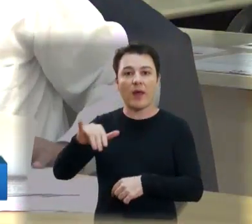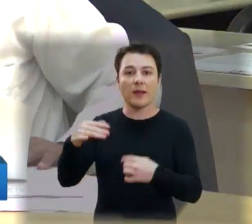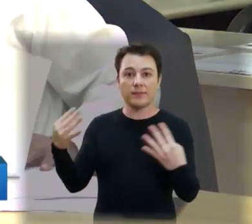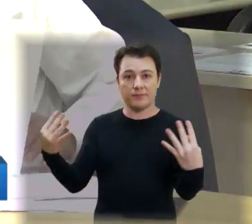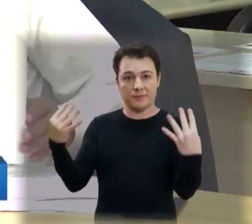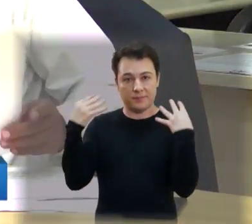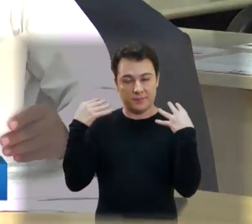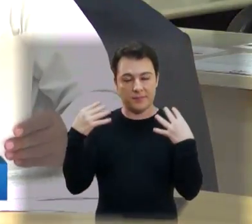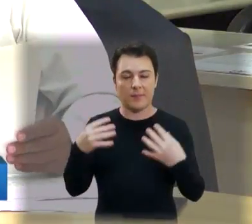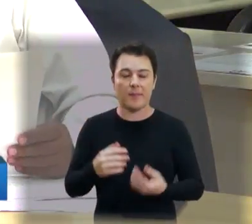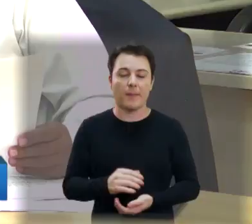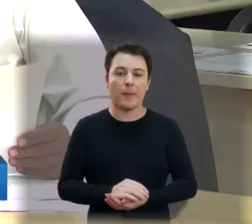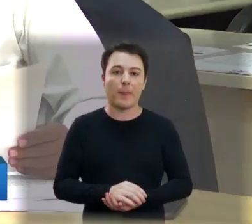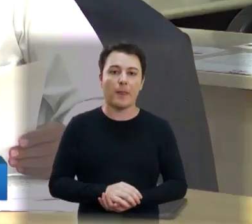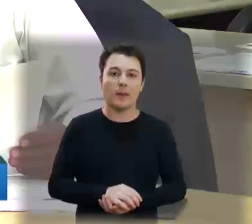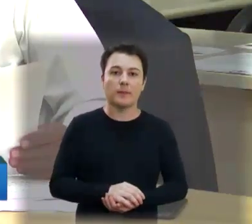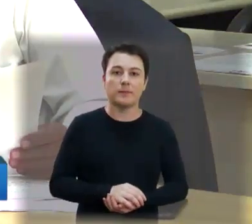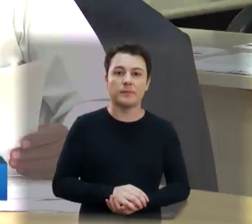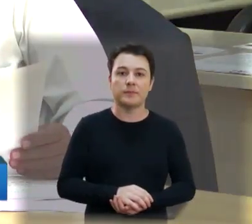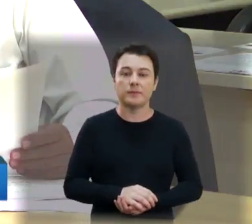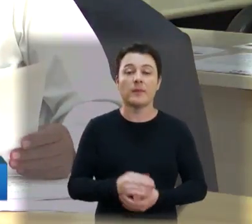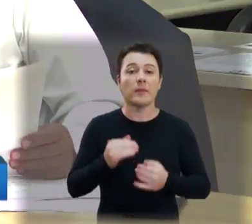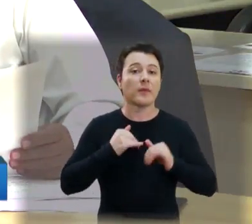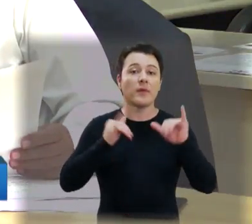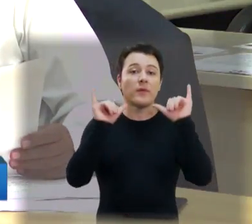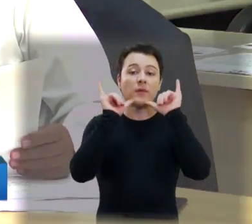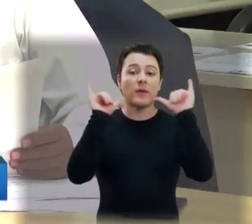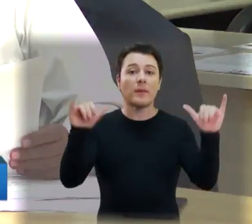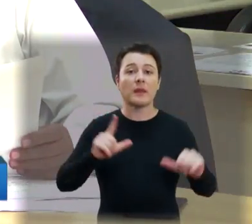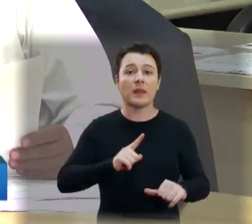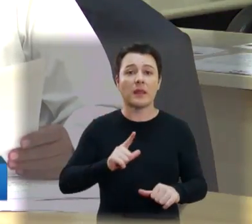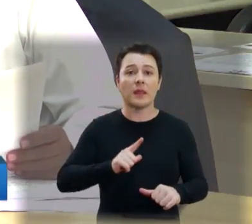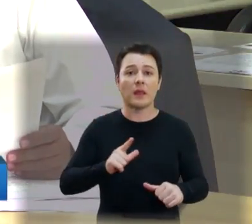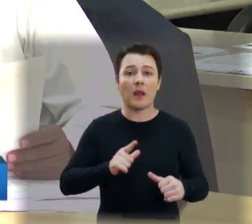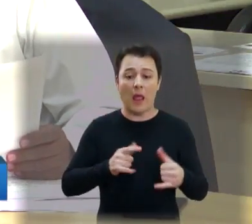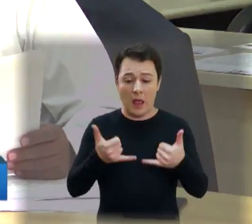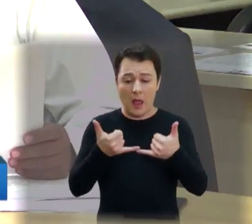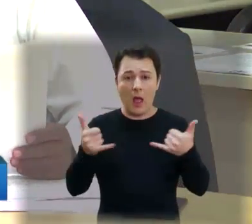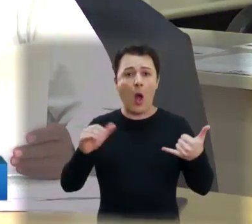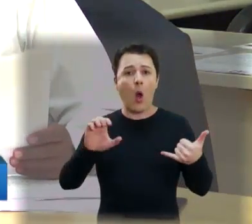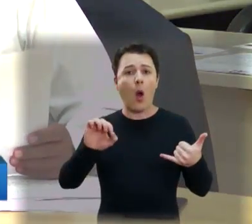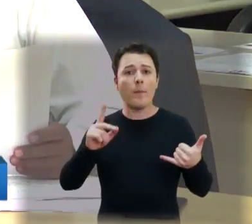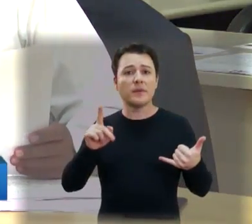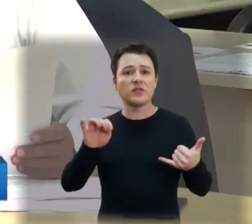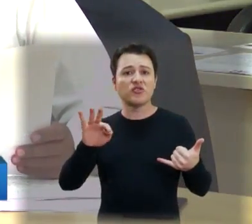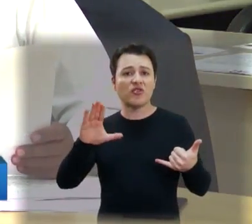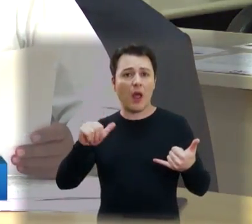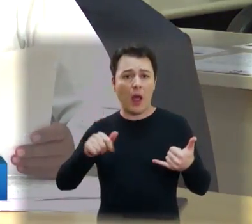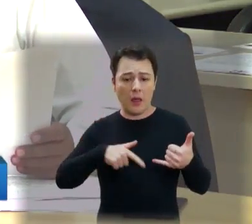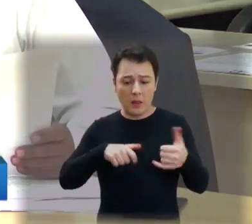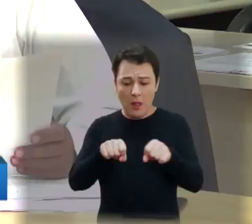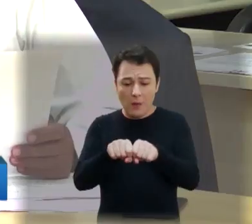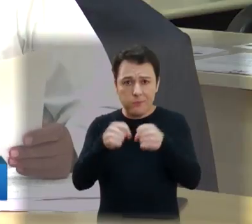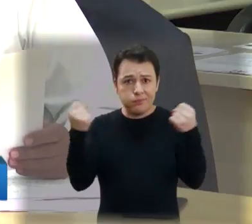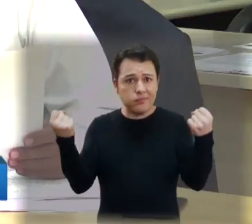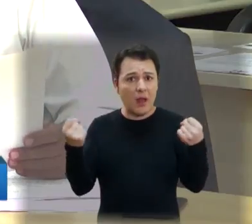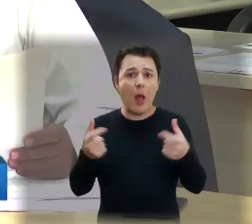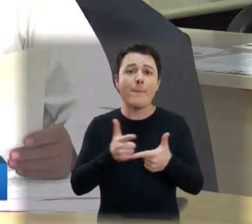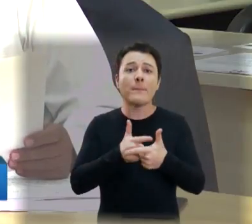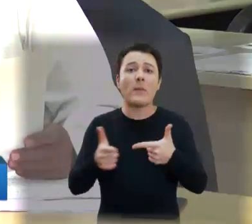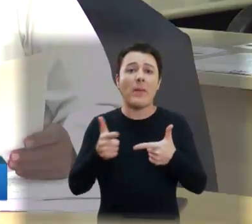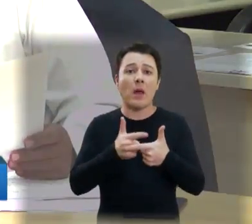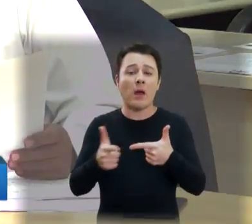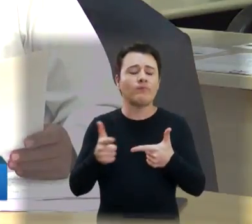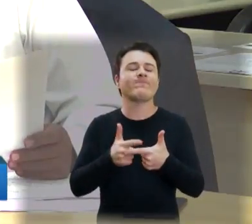fazendo o acompanhamento. Informo que a fibra ótica do provedor rompeu, houve um